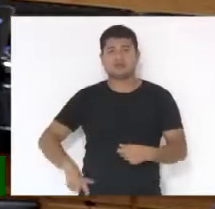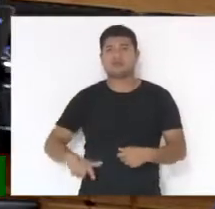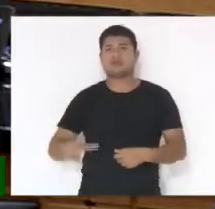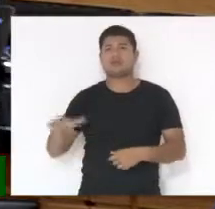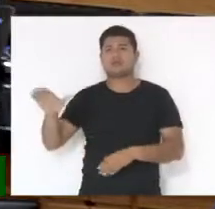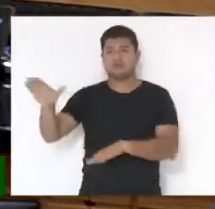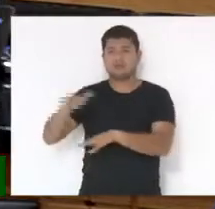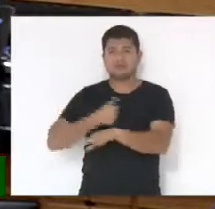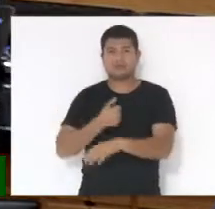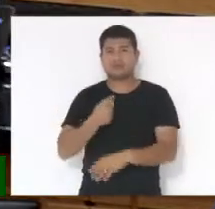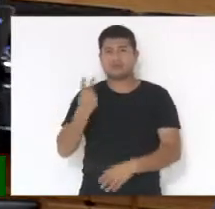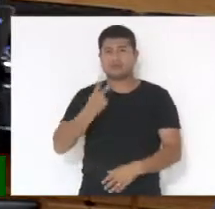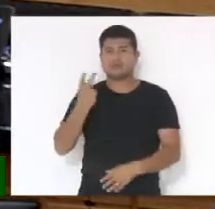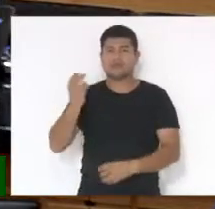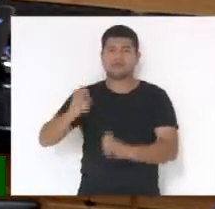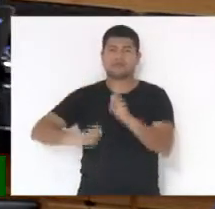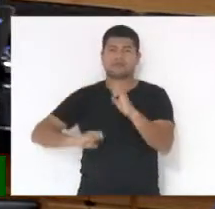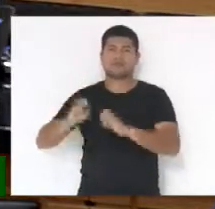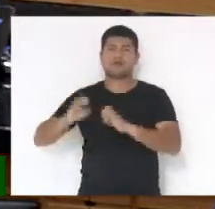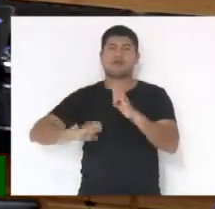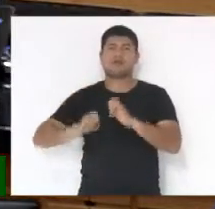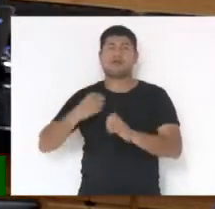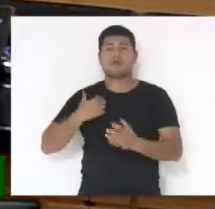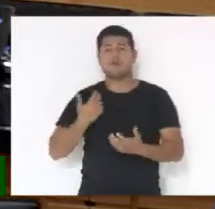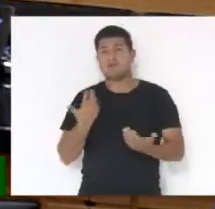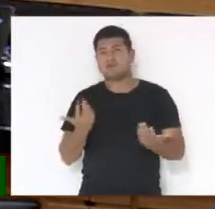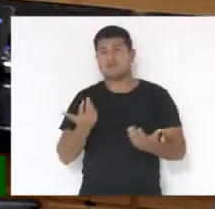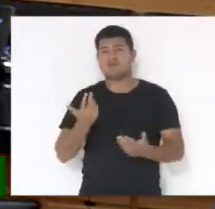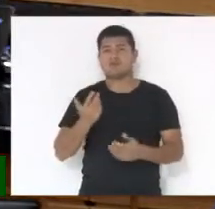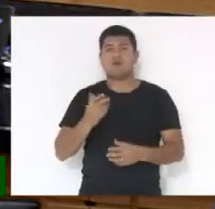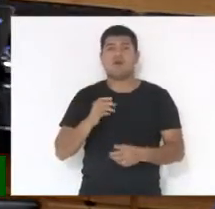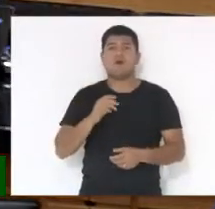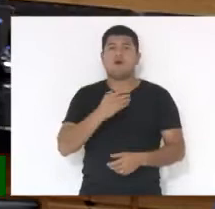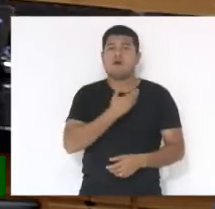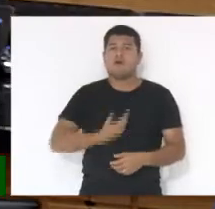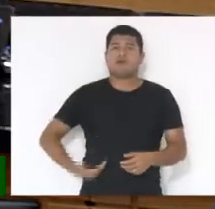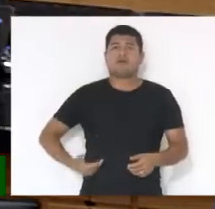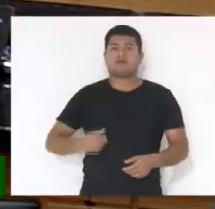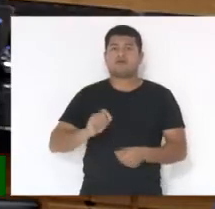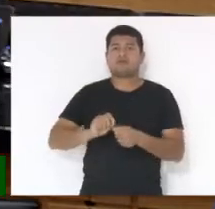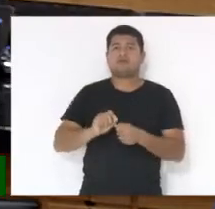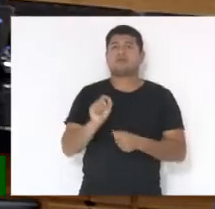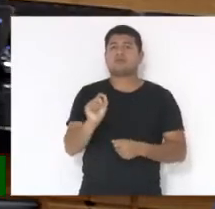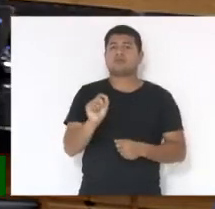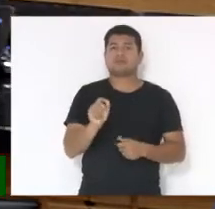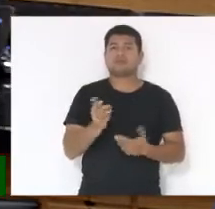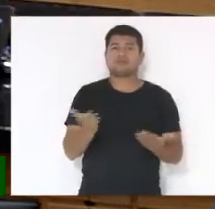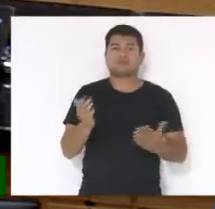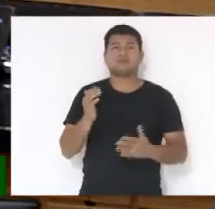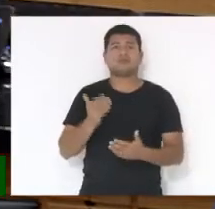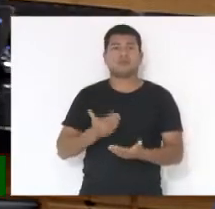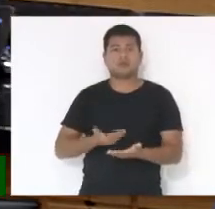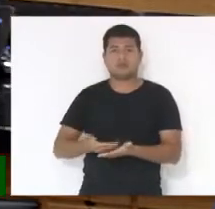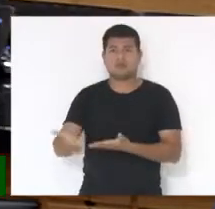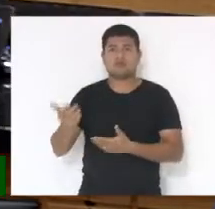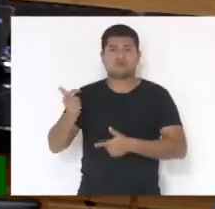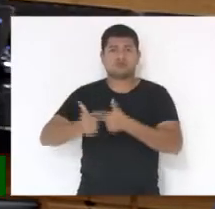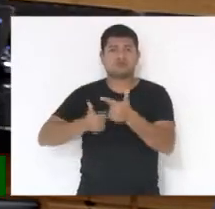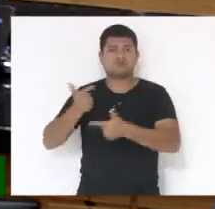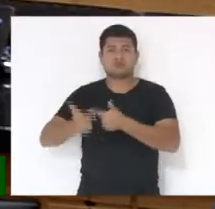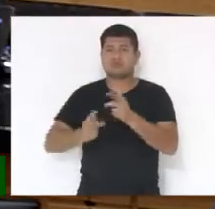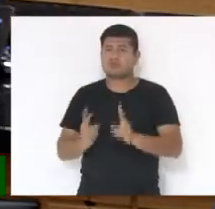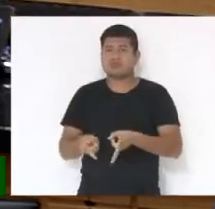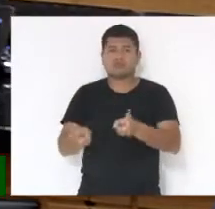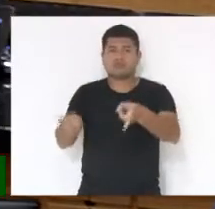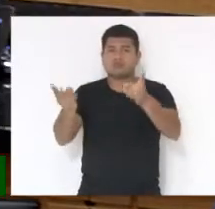colocada, ou saber exatamente o que o governo vai fazer, mas que seja uma ação para que a rodovia ande, né, deputado Cobalcini?